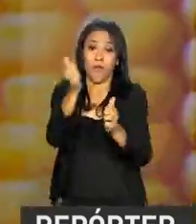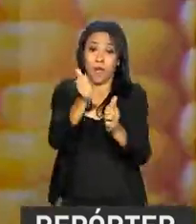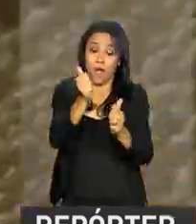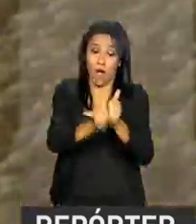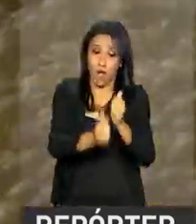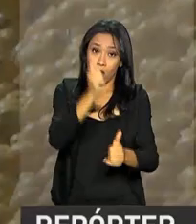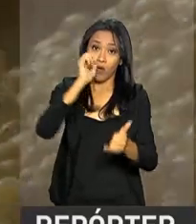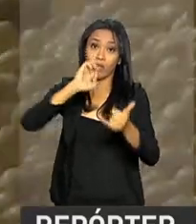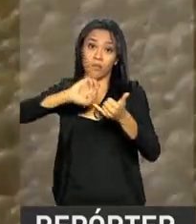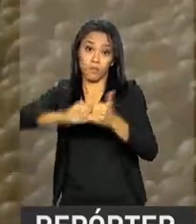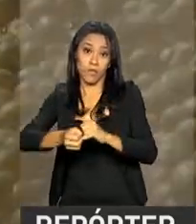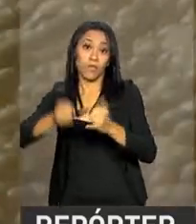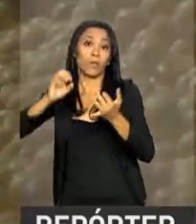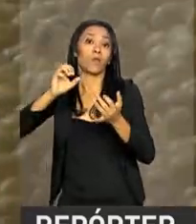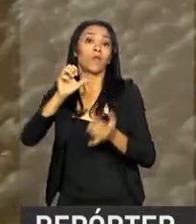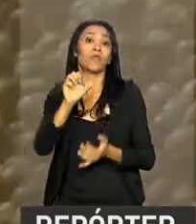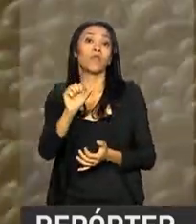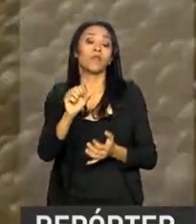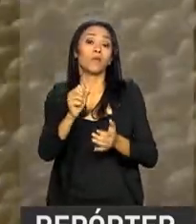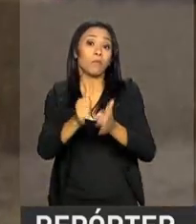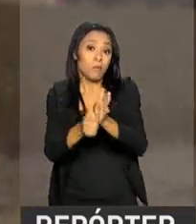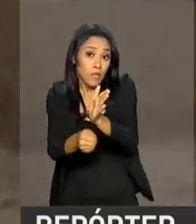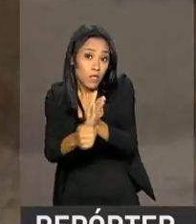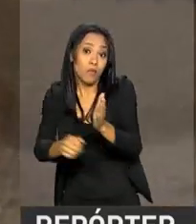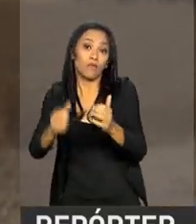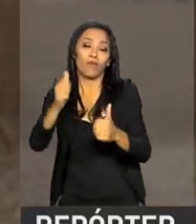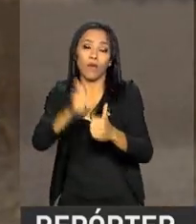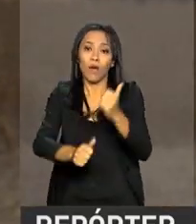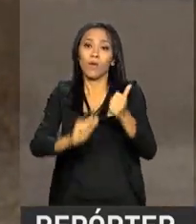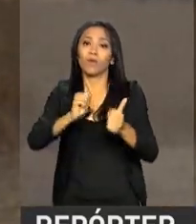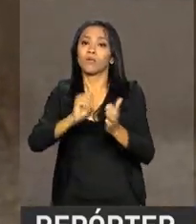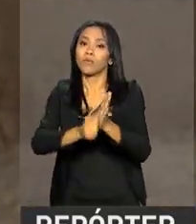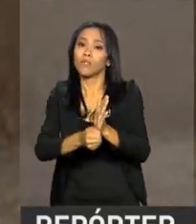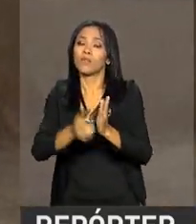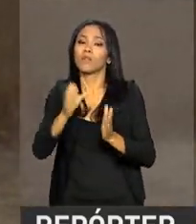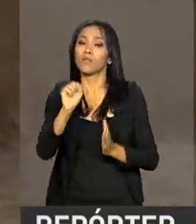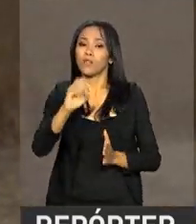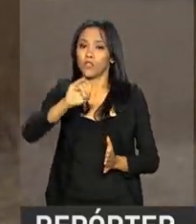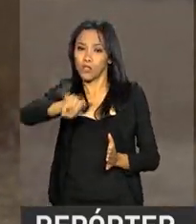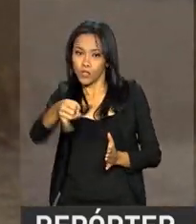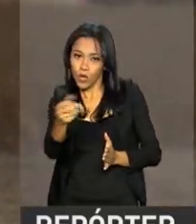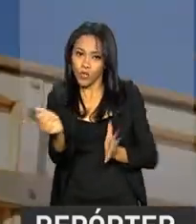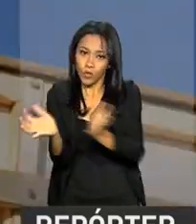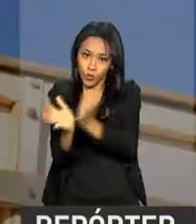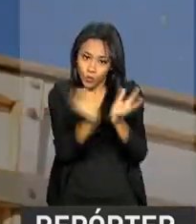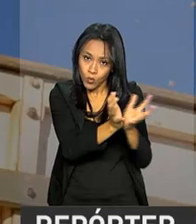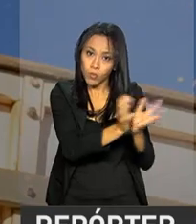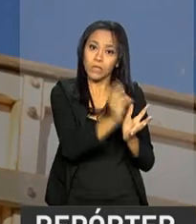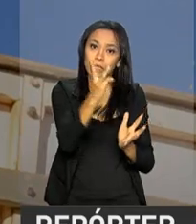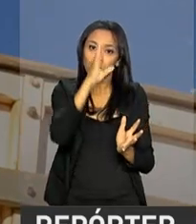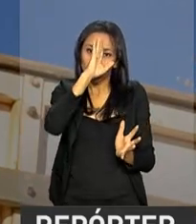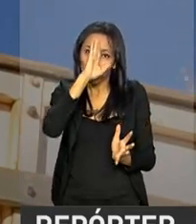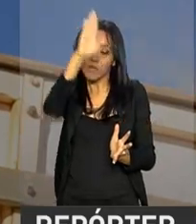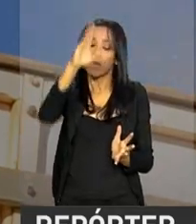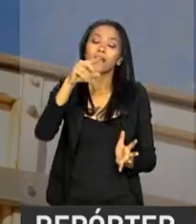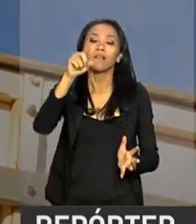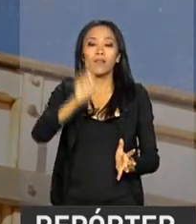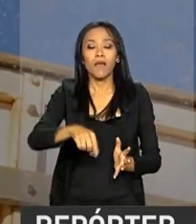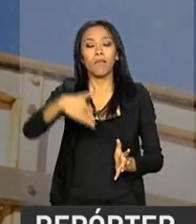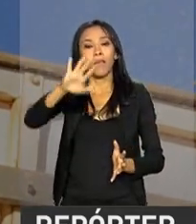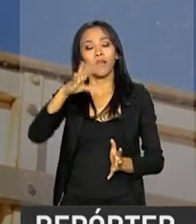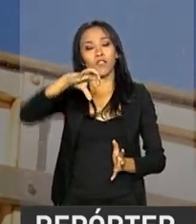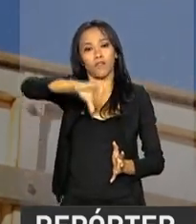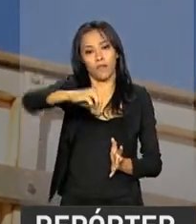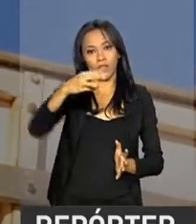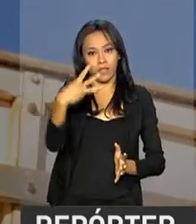o milho ea soja são os três principais produtos desse grupo e representam juntos mais de 93 por cento